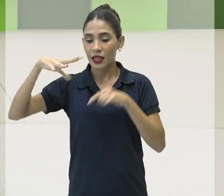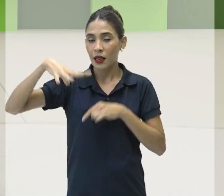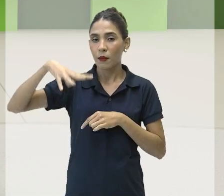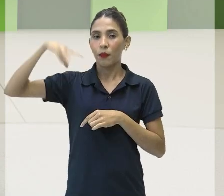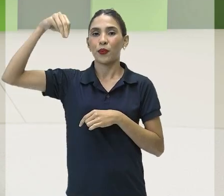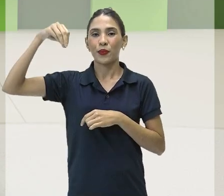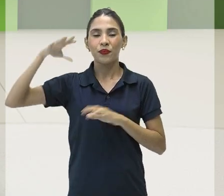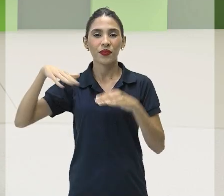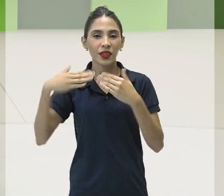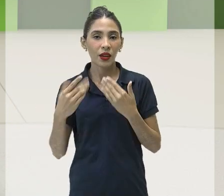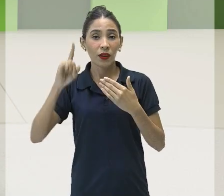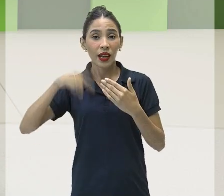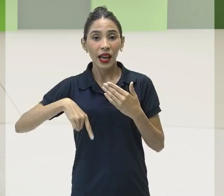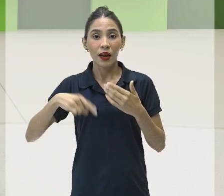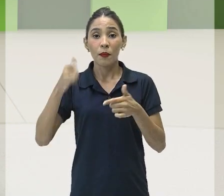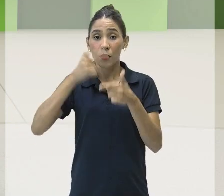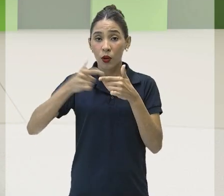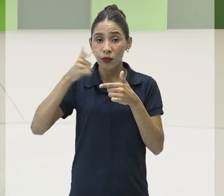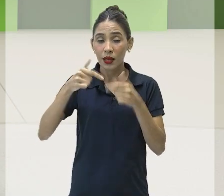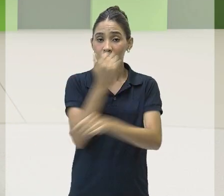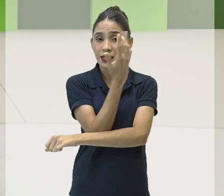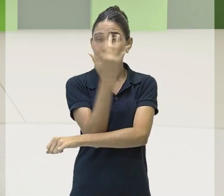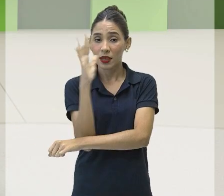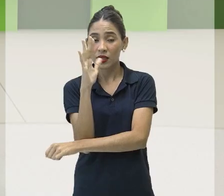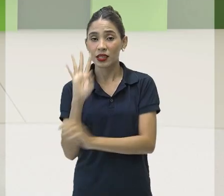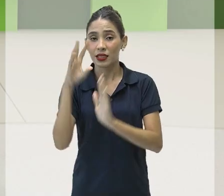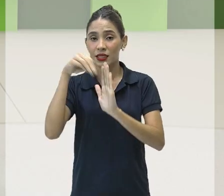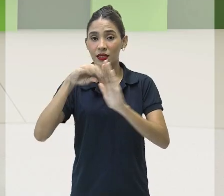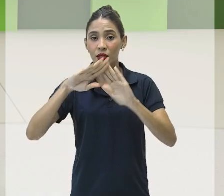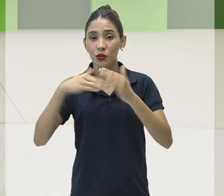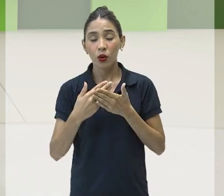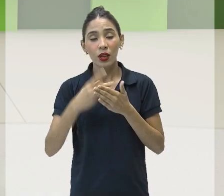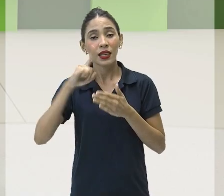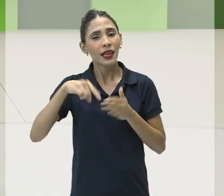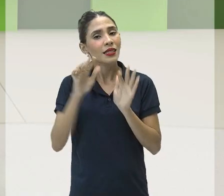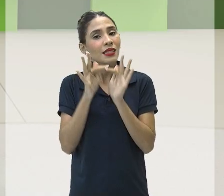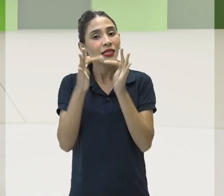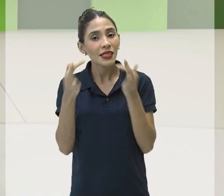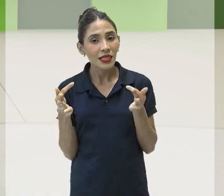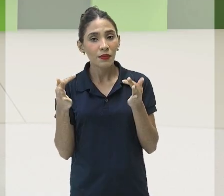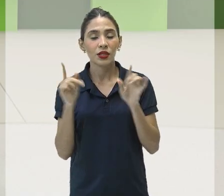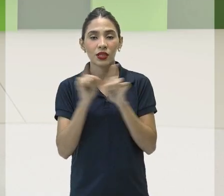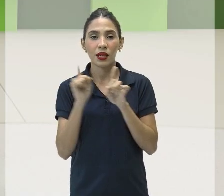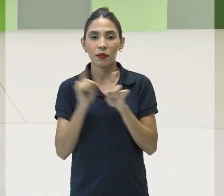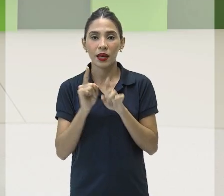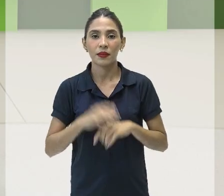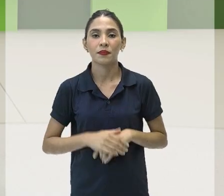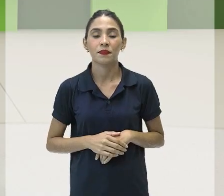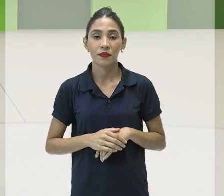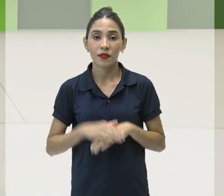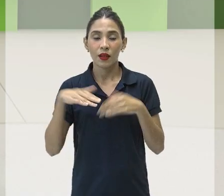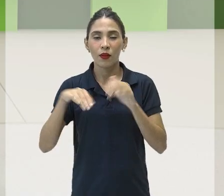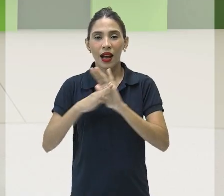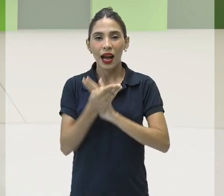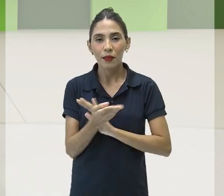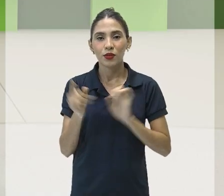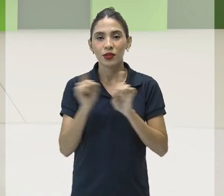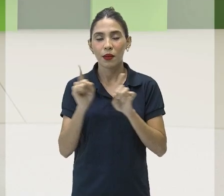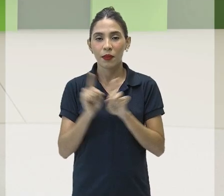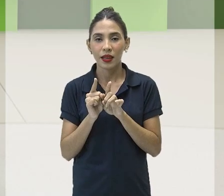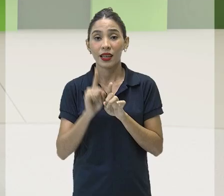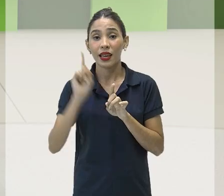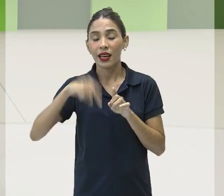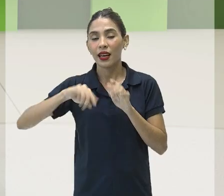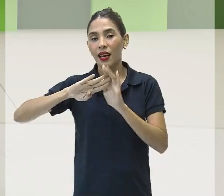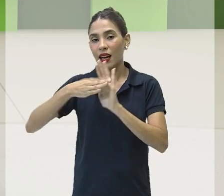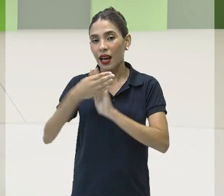né? Então, esses são os desafios ambientais escolares, que são bem simples e que são hábitos, como a professora Olivia falou, né? São